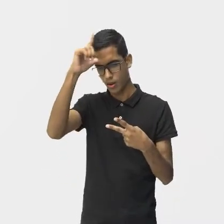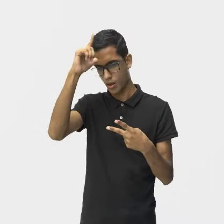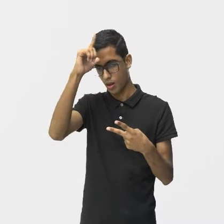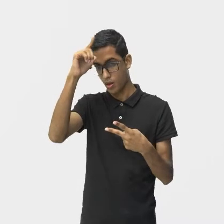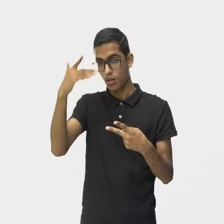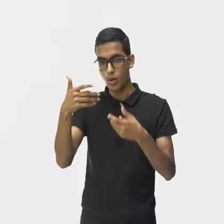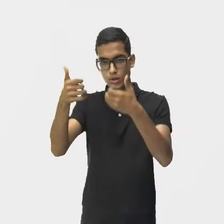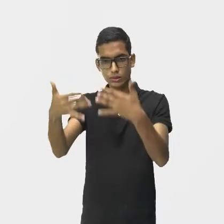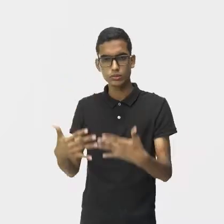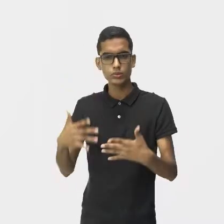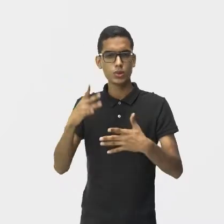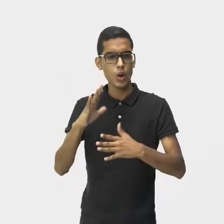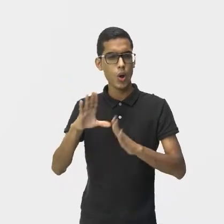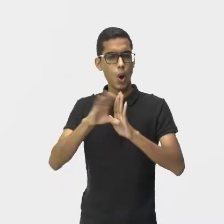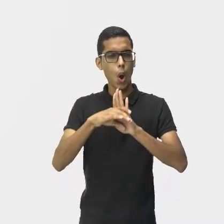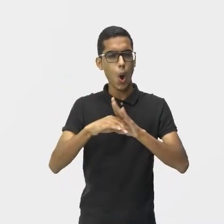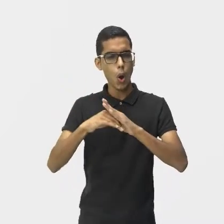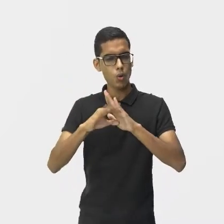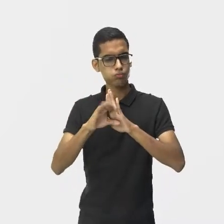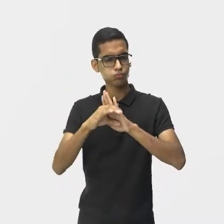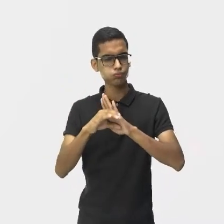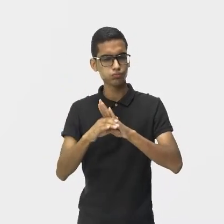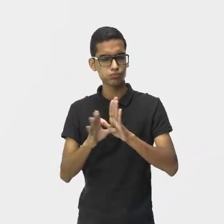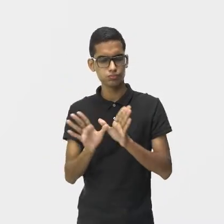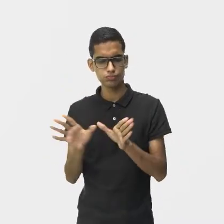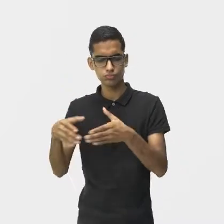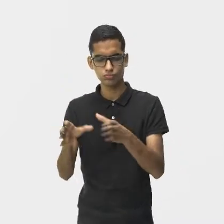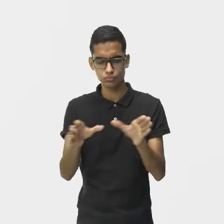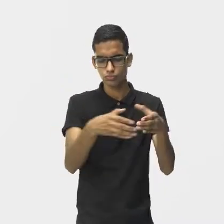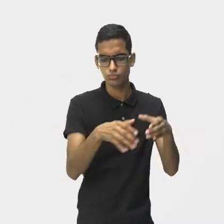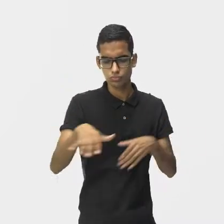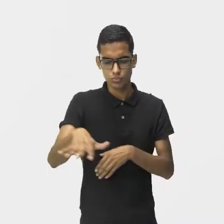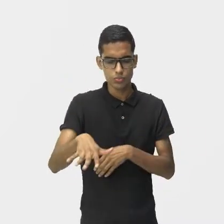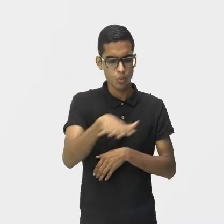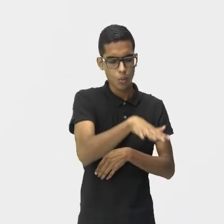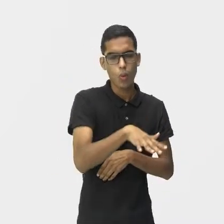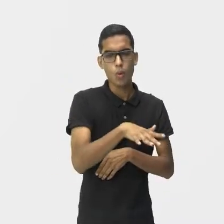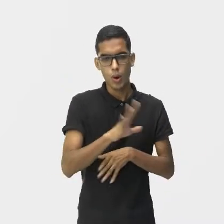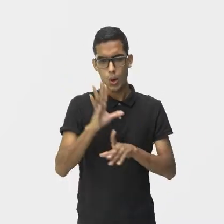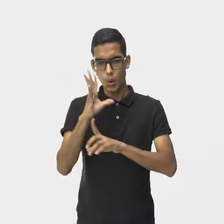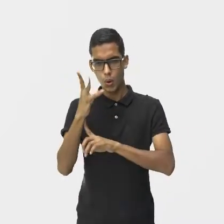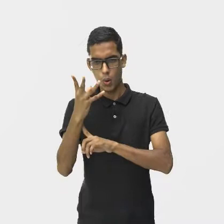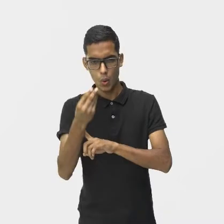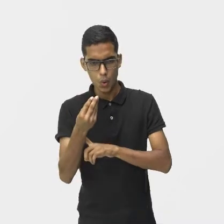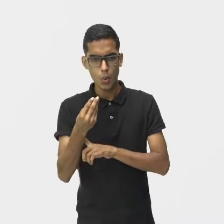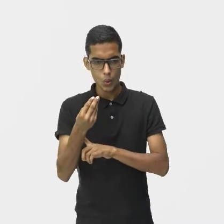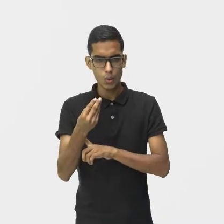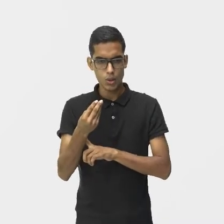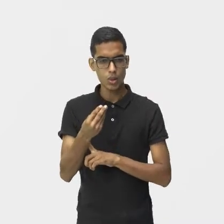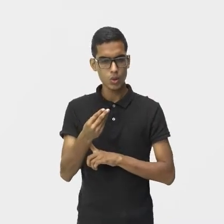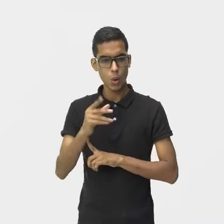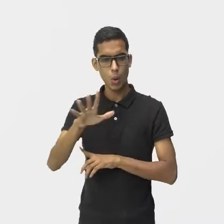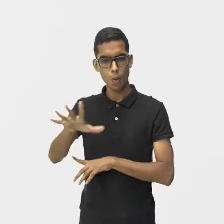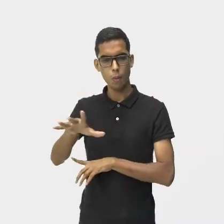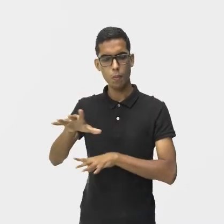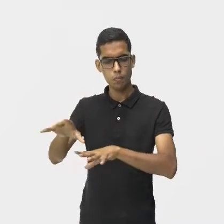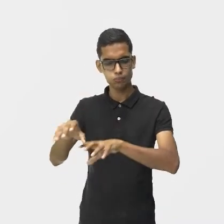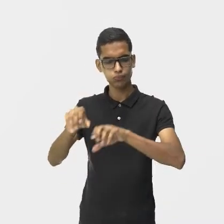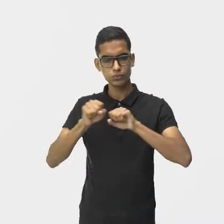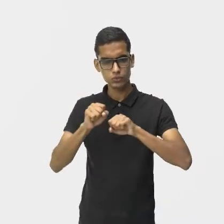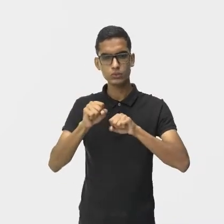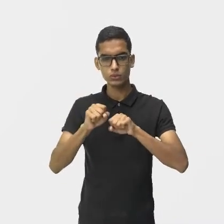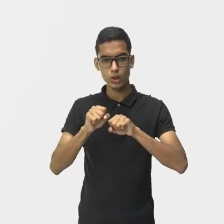de vários setores artísticos são racionalmente fabricados, seguindo a lógica